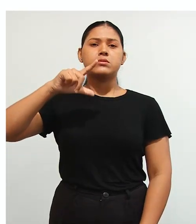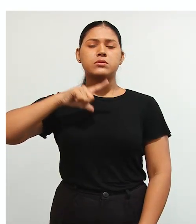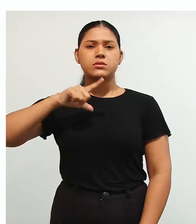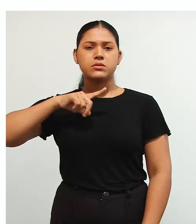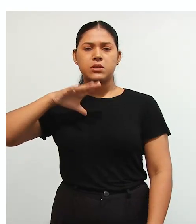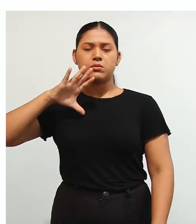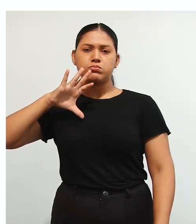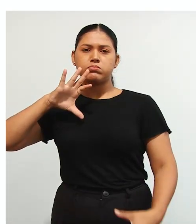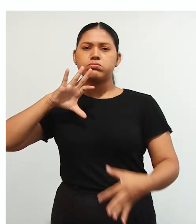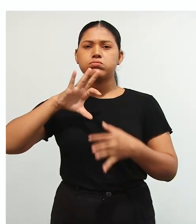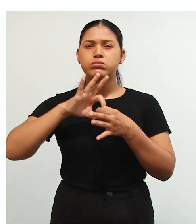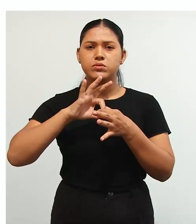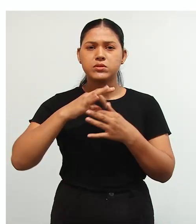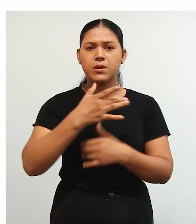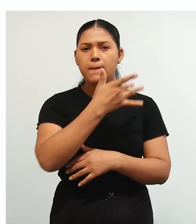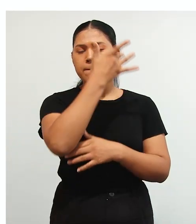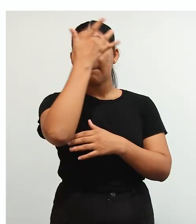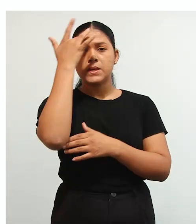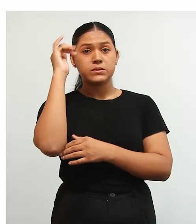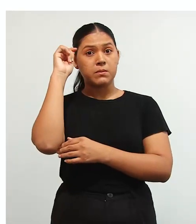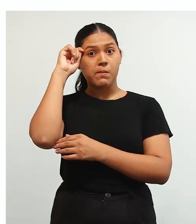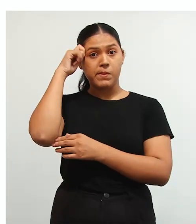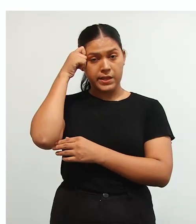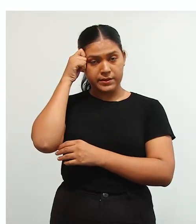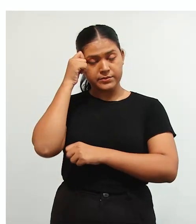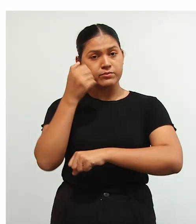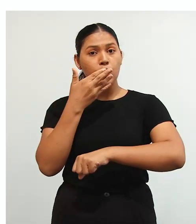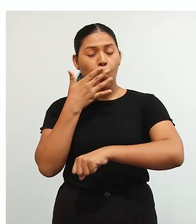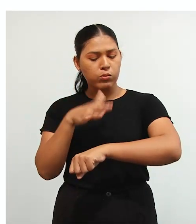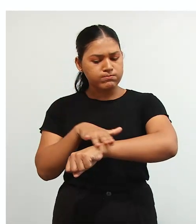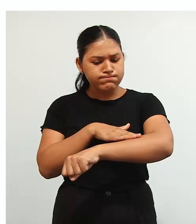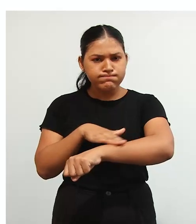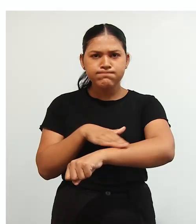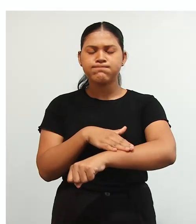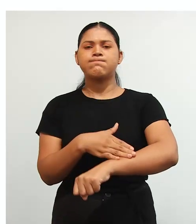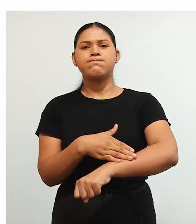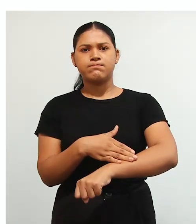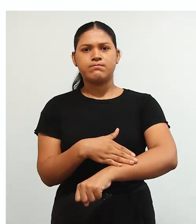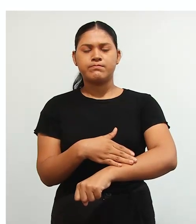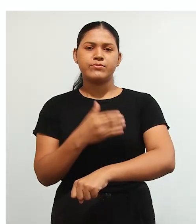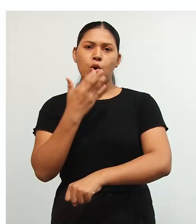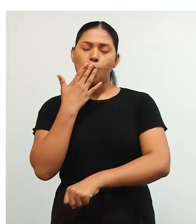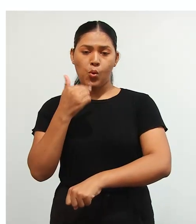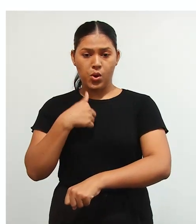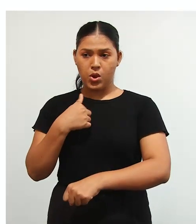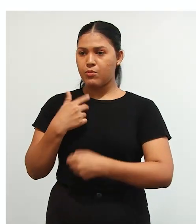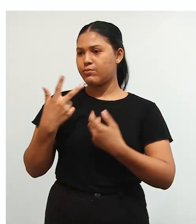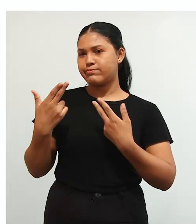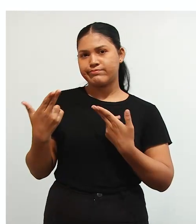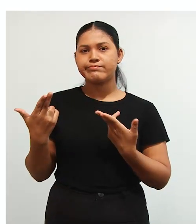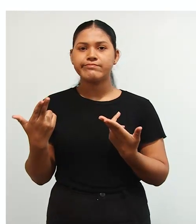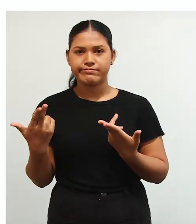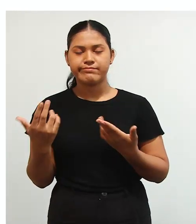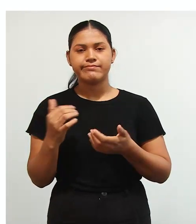majoritariamente integrada por negros, ou seja, pessoas que se declaram pretas como eu e pardas.